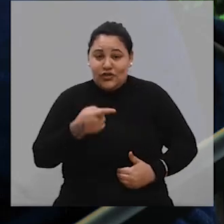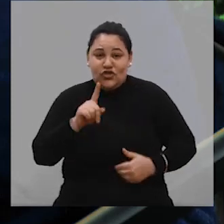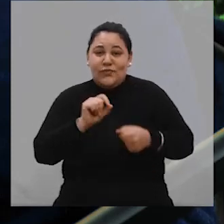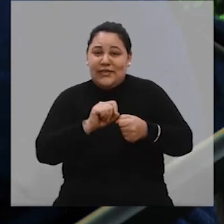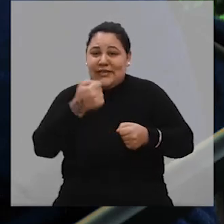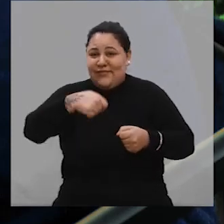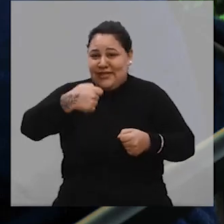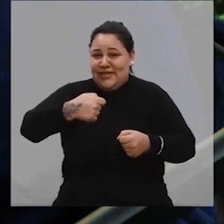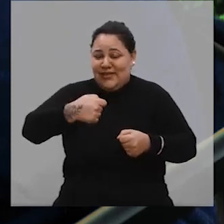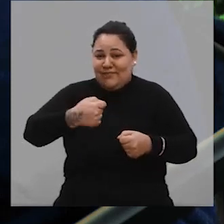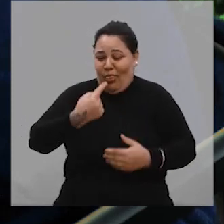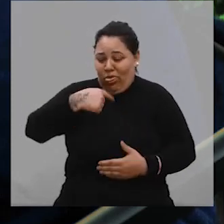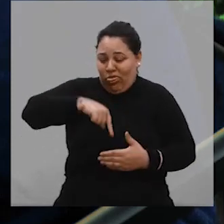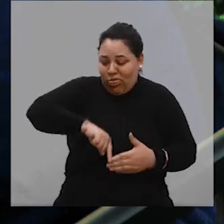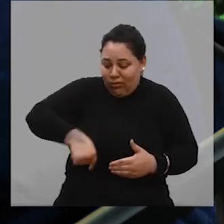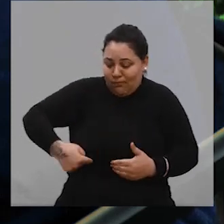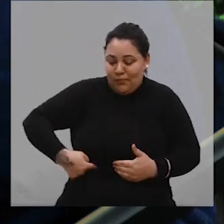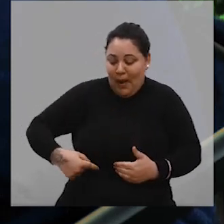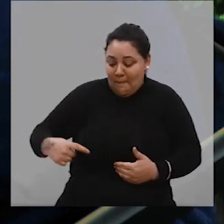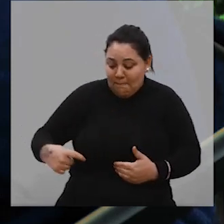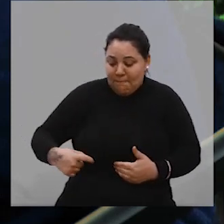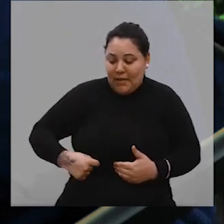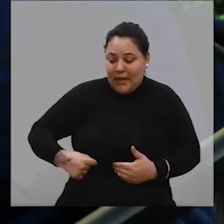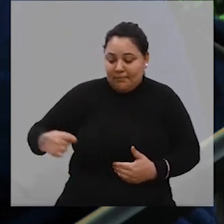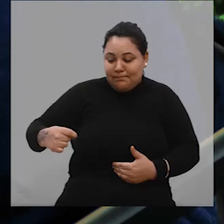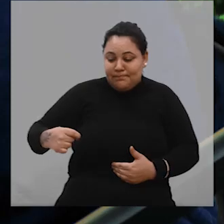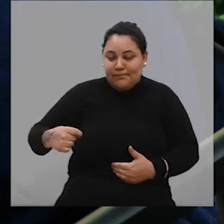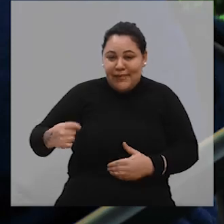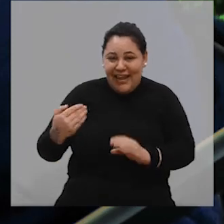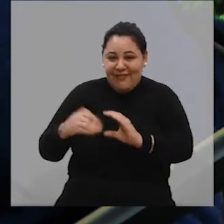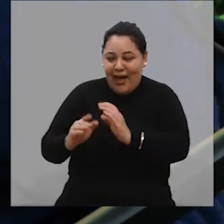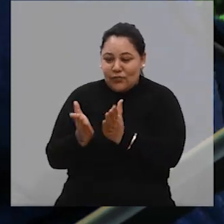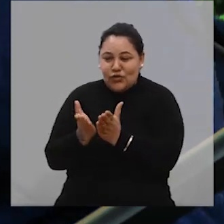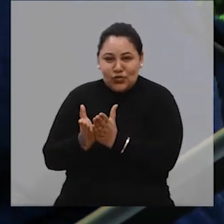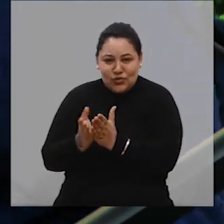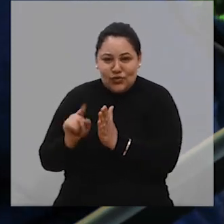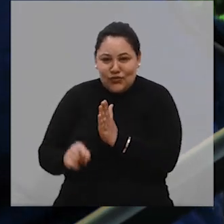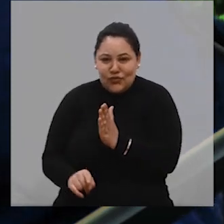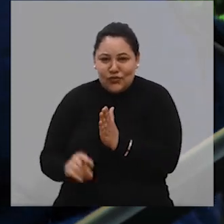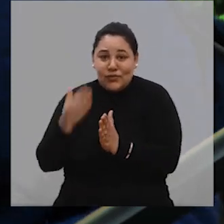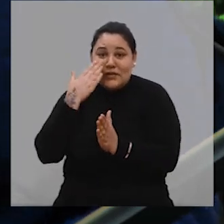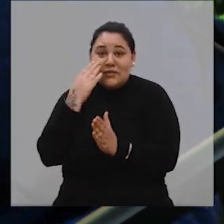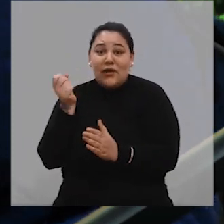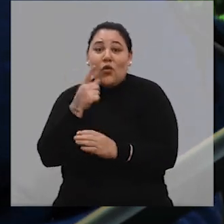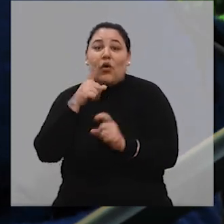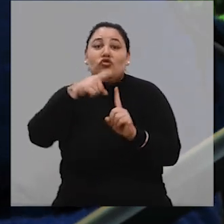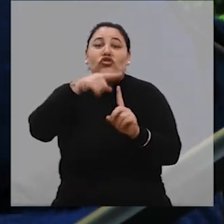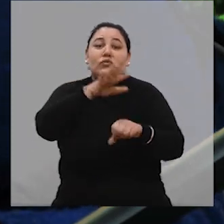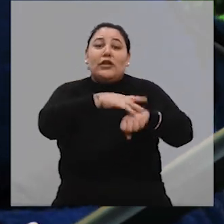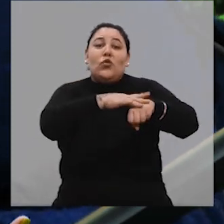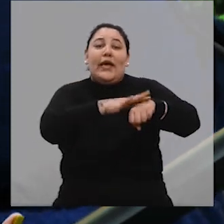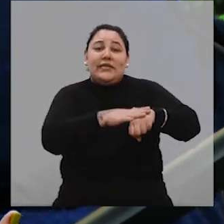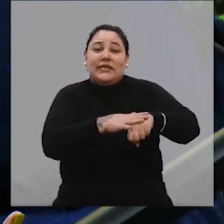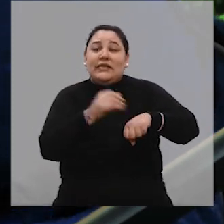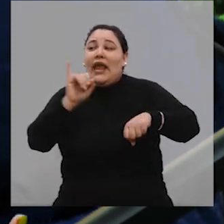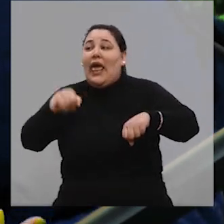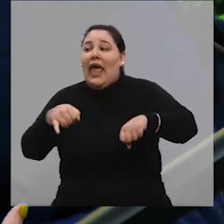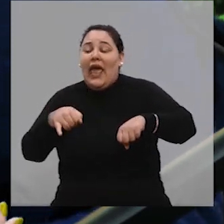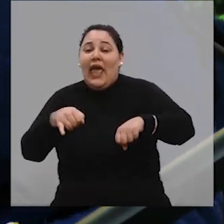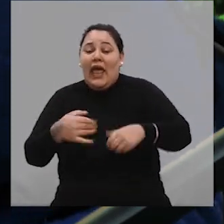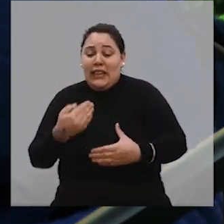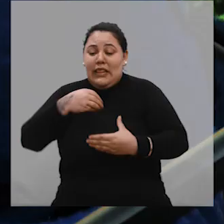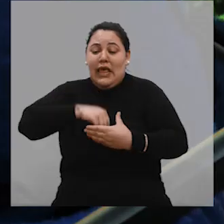hepática, que vai nos dar essa resposta em relação a uma doença autoimune, uma doença medicamentosa, né? E às vezes